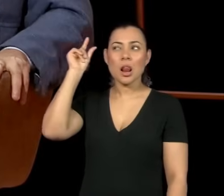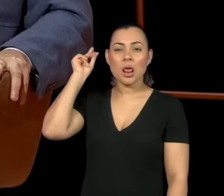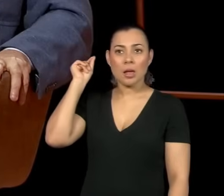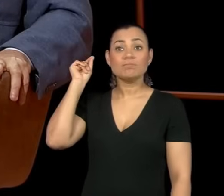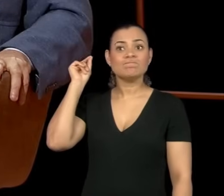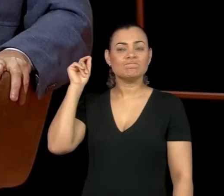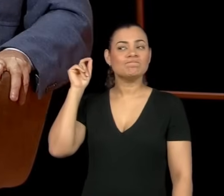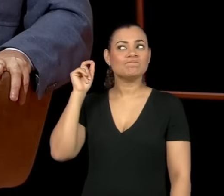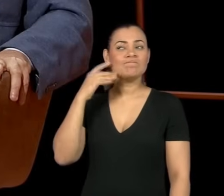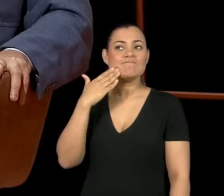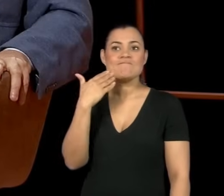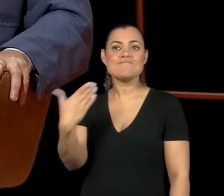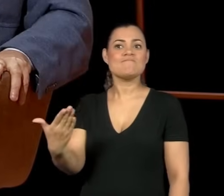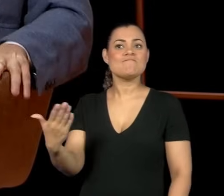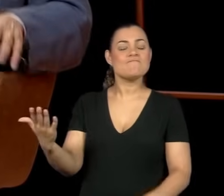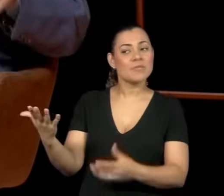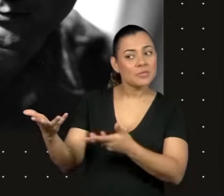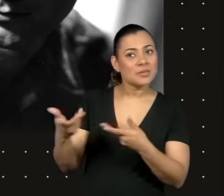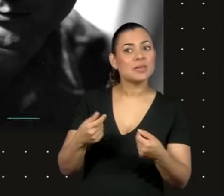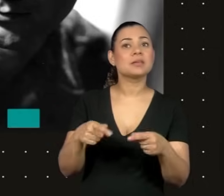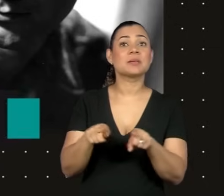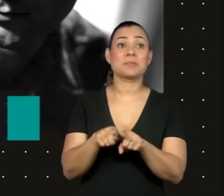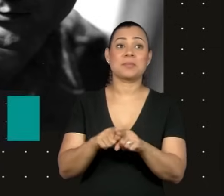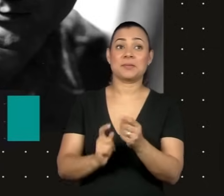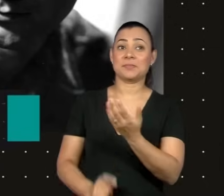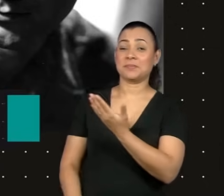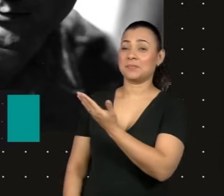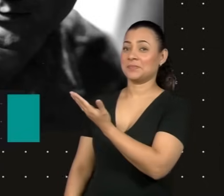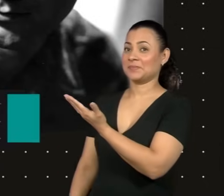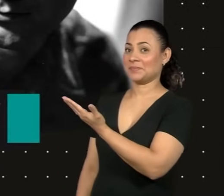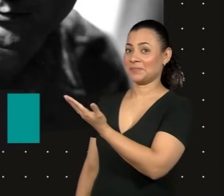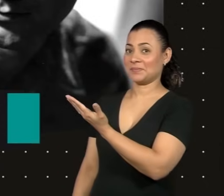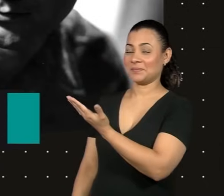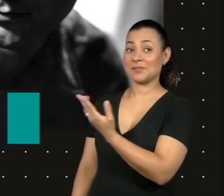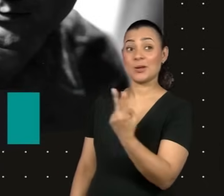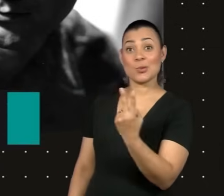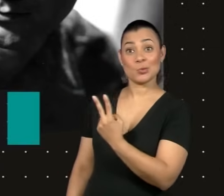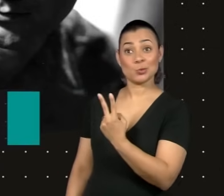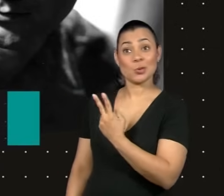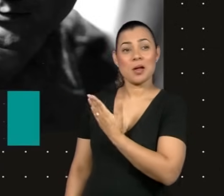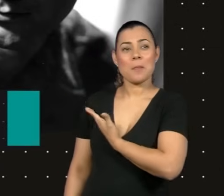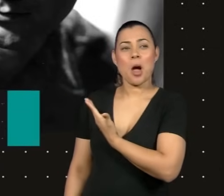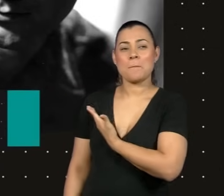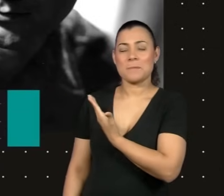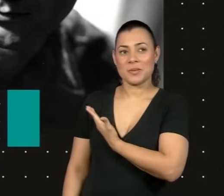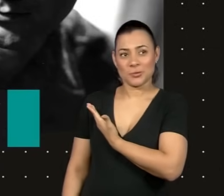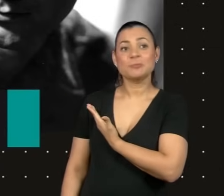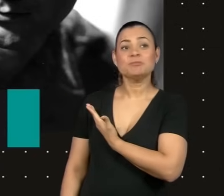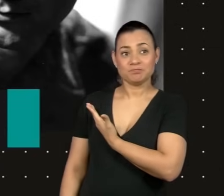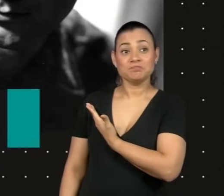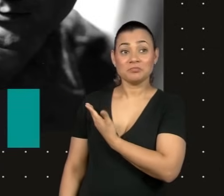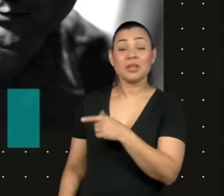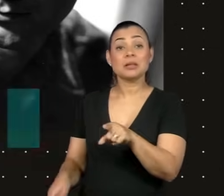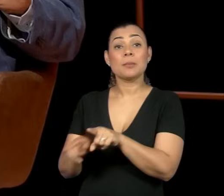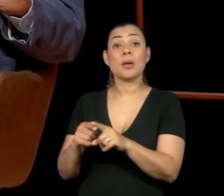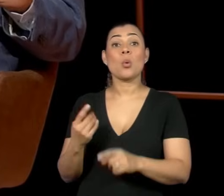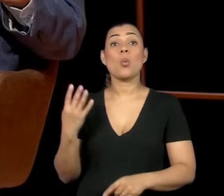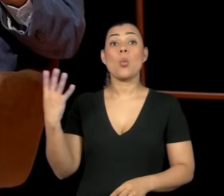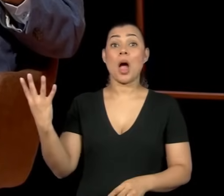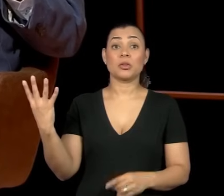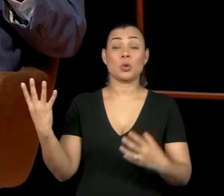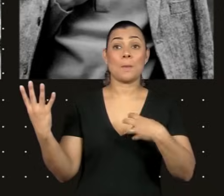era o Jean Francisco Guarnieri e Augusto Boal. Fui até o Teatro de Arena e falei assim, acabaram de chegar aqui 4